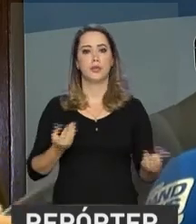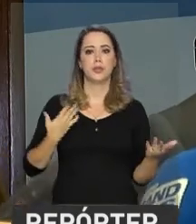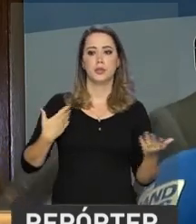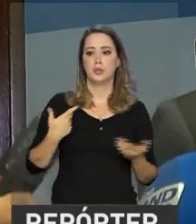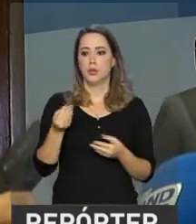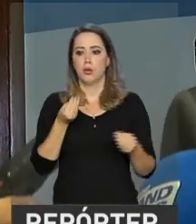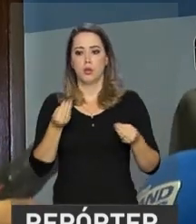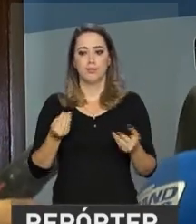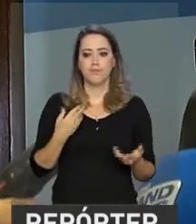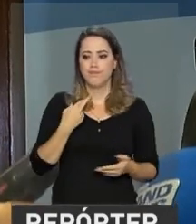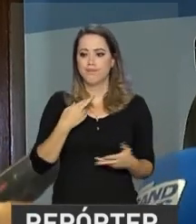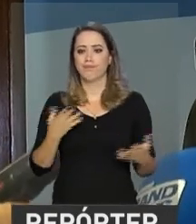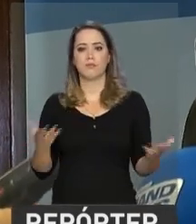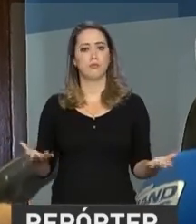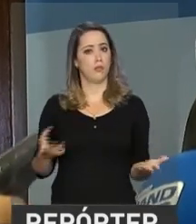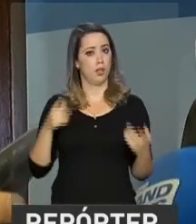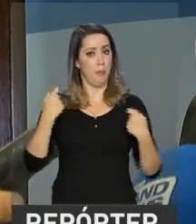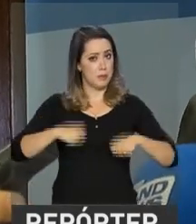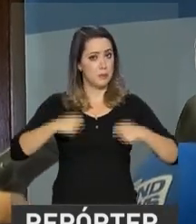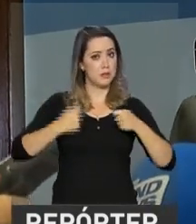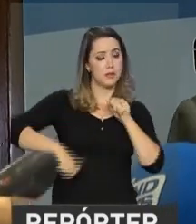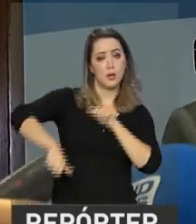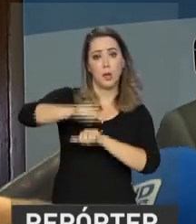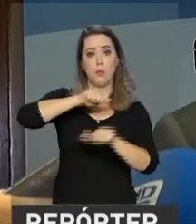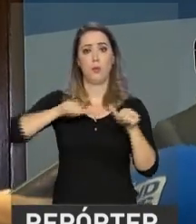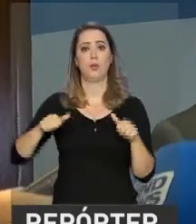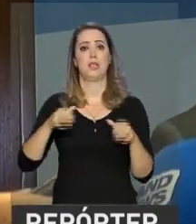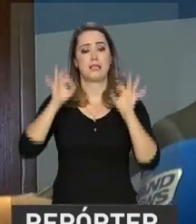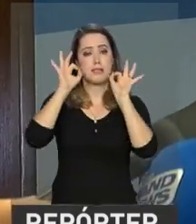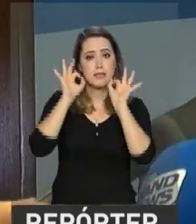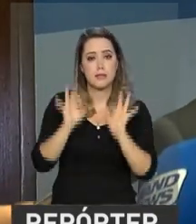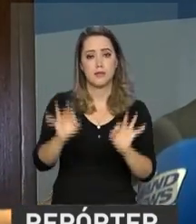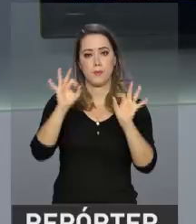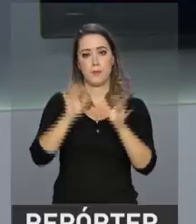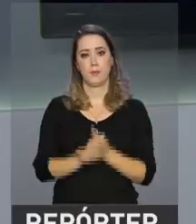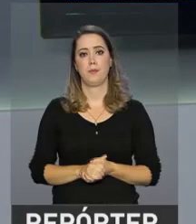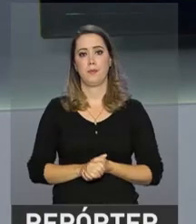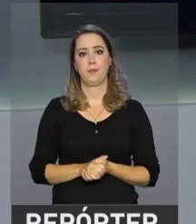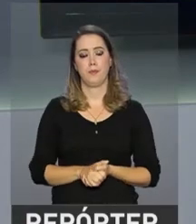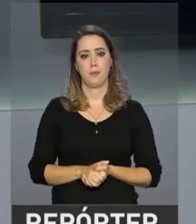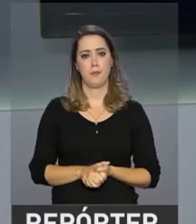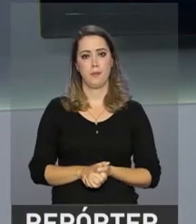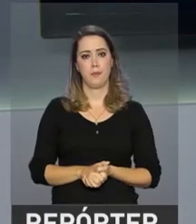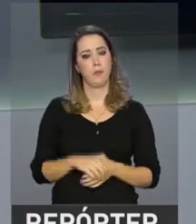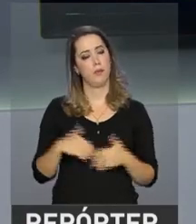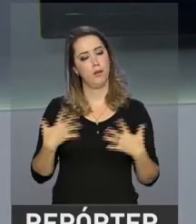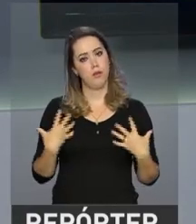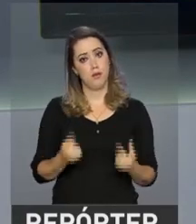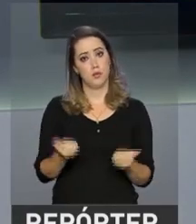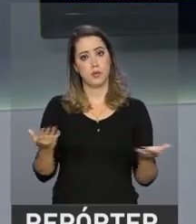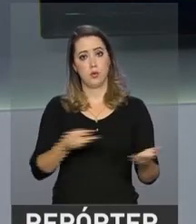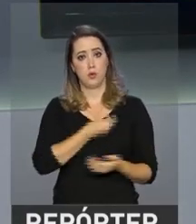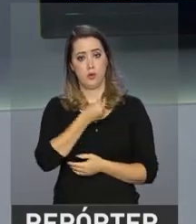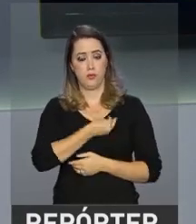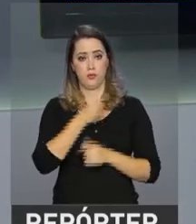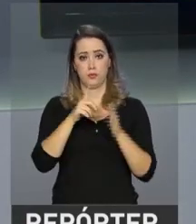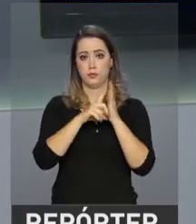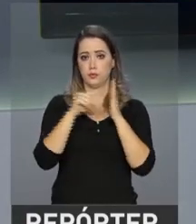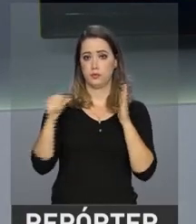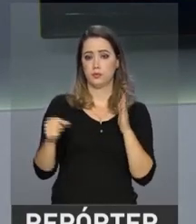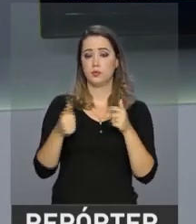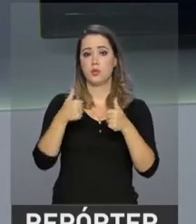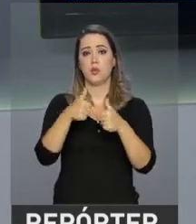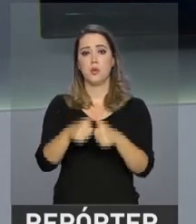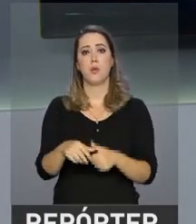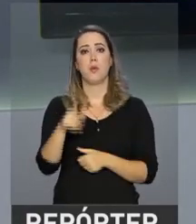ela, né? Mas que de fato ela precisa de mudanças estruturantes. Bem, nós vamos agora ao vivo ao Palácio do